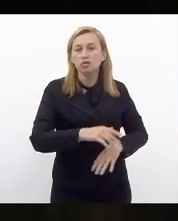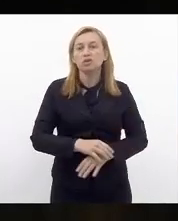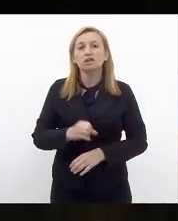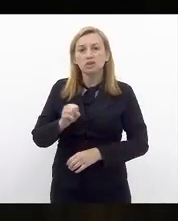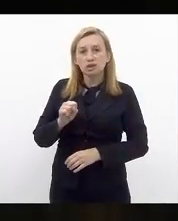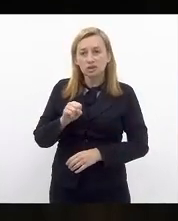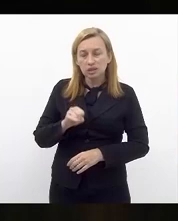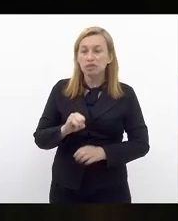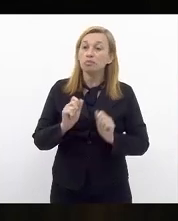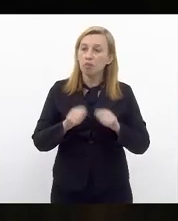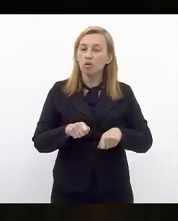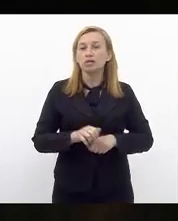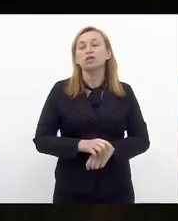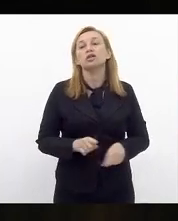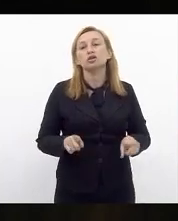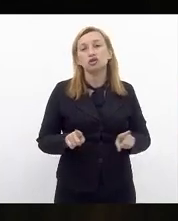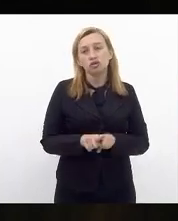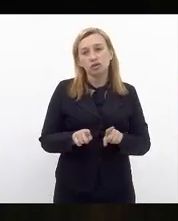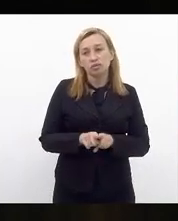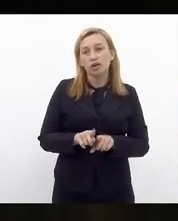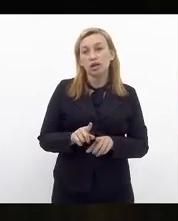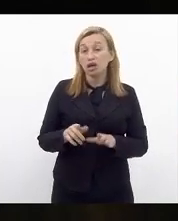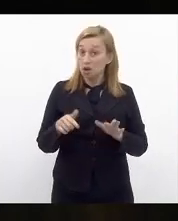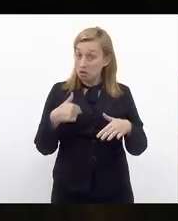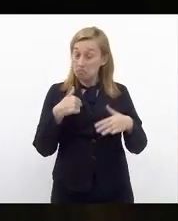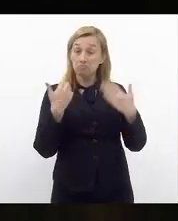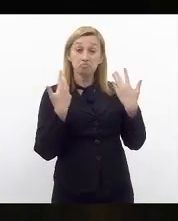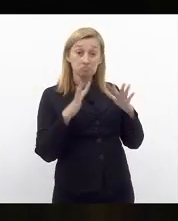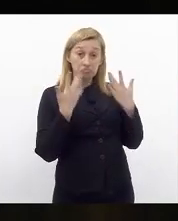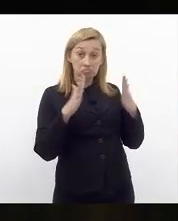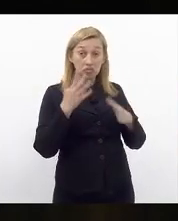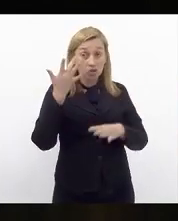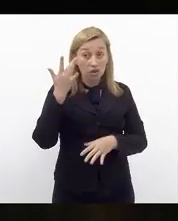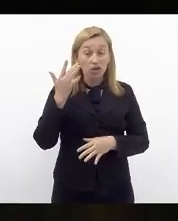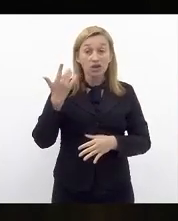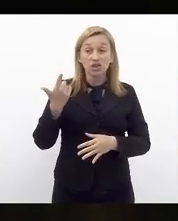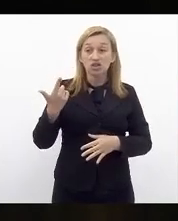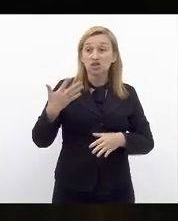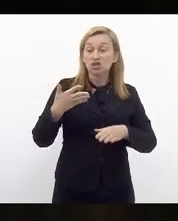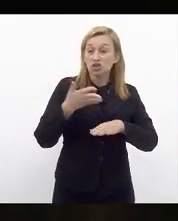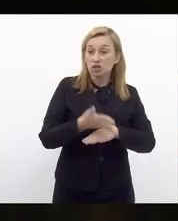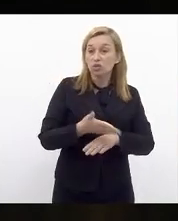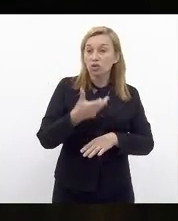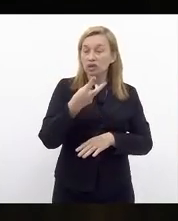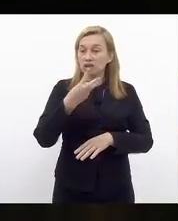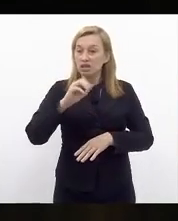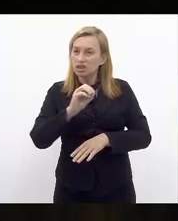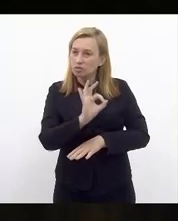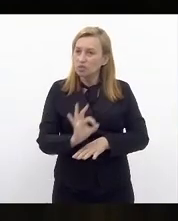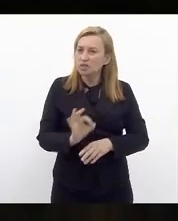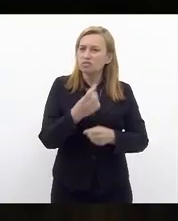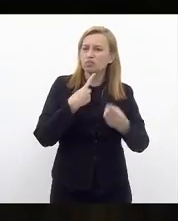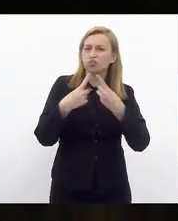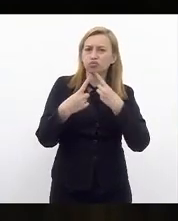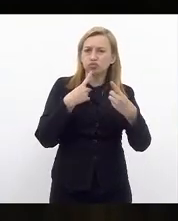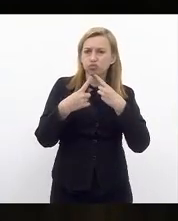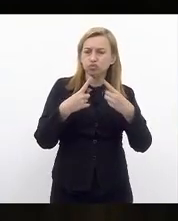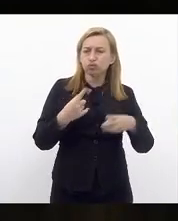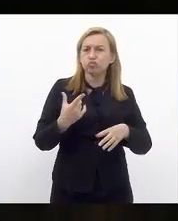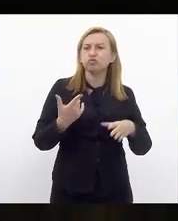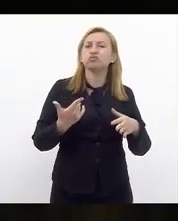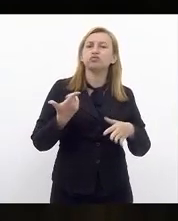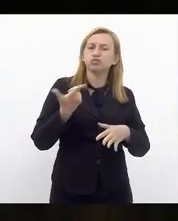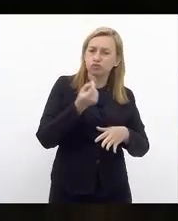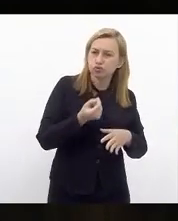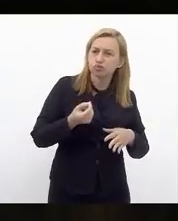espaço até E mais uma vez louvo porque sei que chegou com trinta por cento e foi largamente debatido para chegar nos